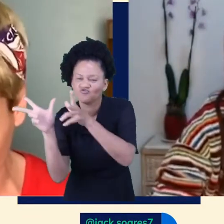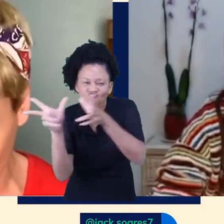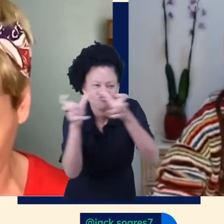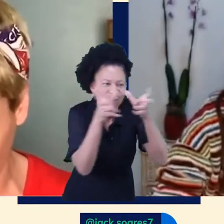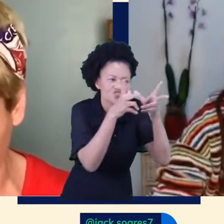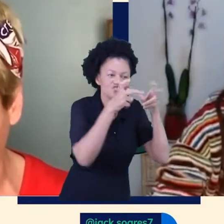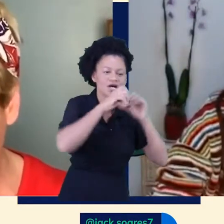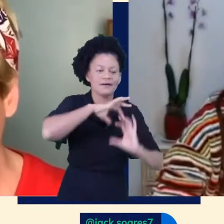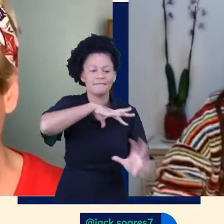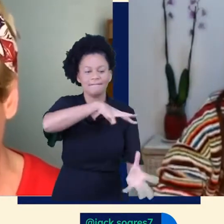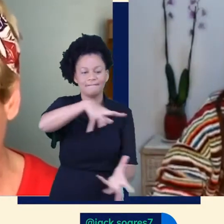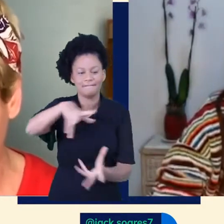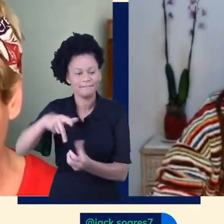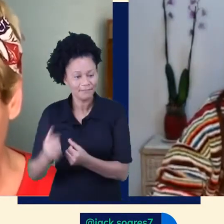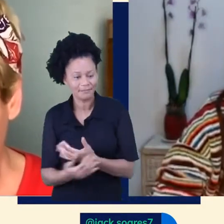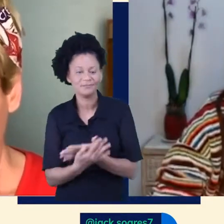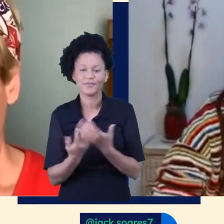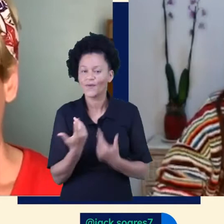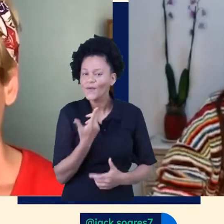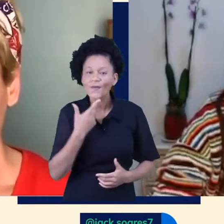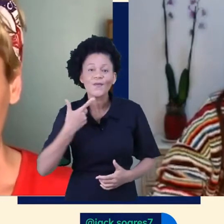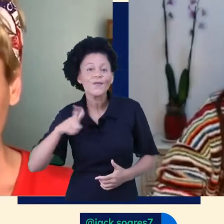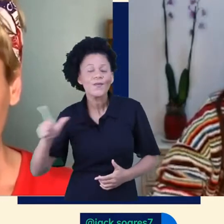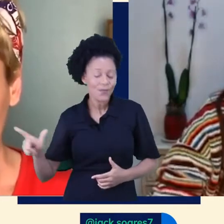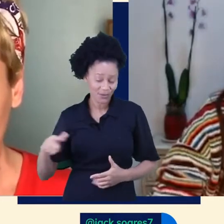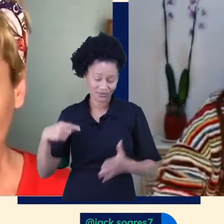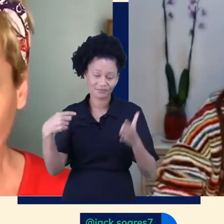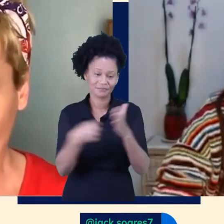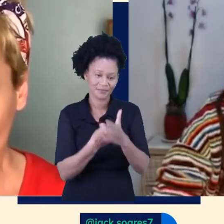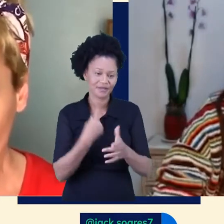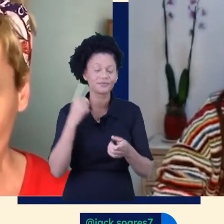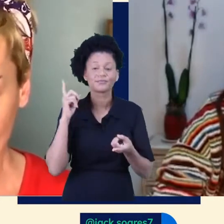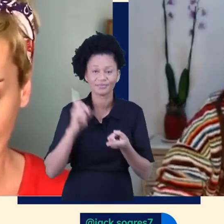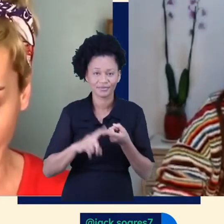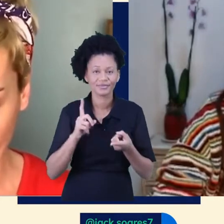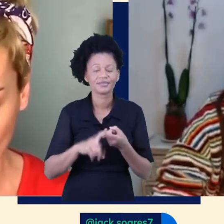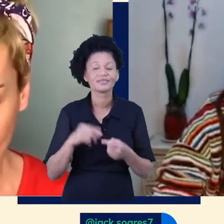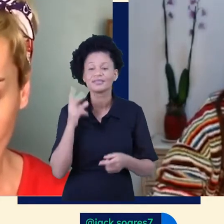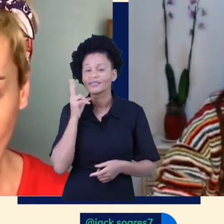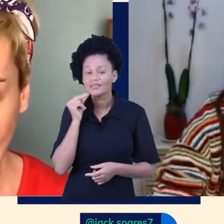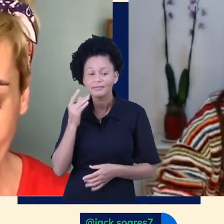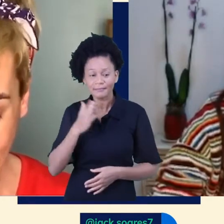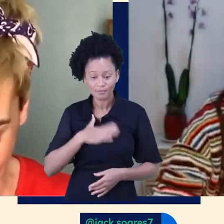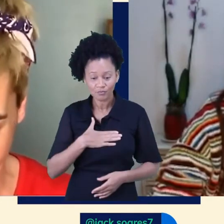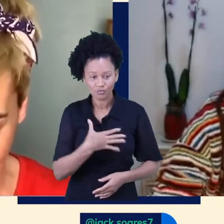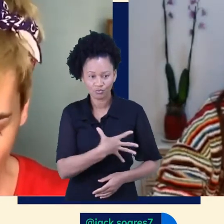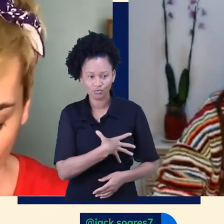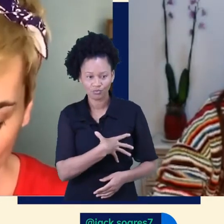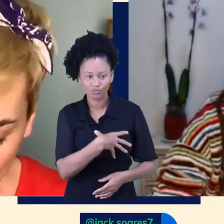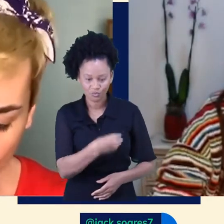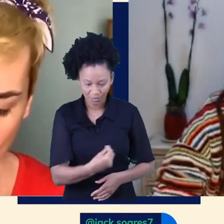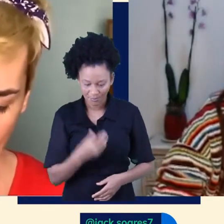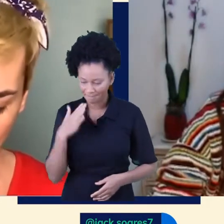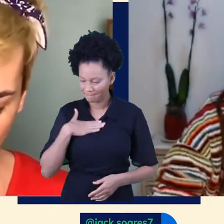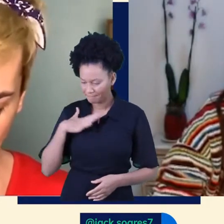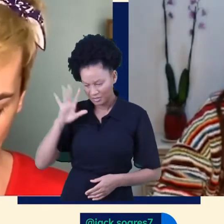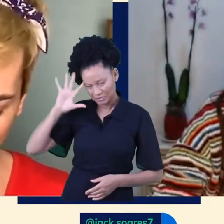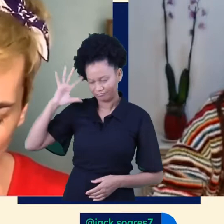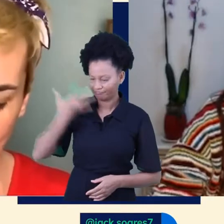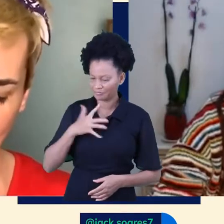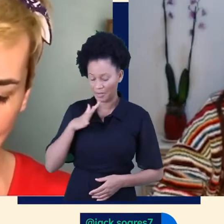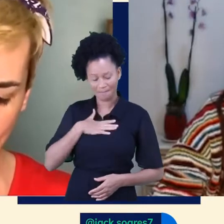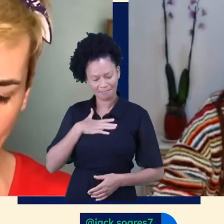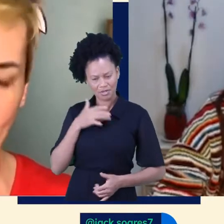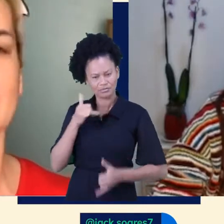com uma outra pergunta, Carol, que é: meu filho resolveu pegar os meus sapatos e brincar. Todo menino